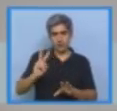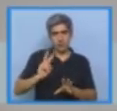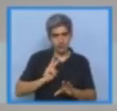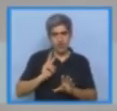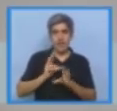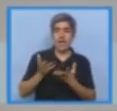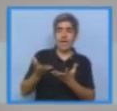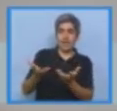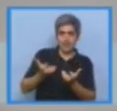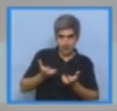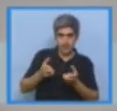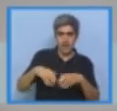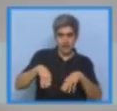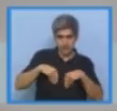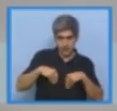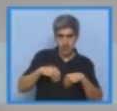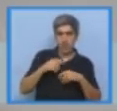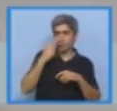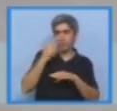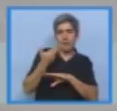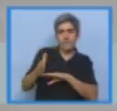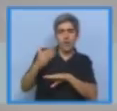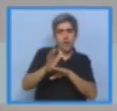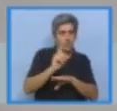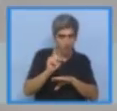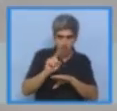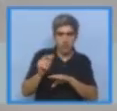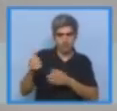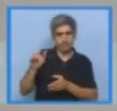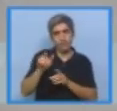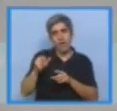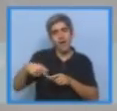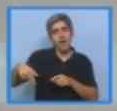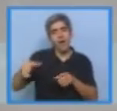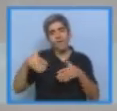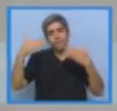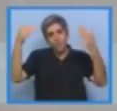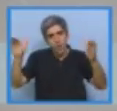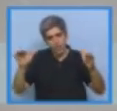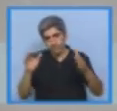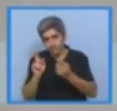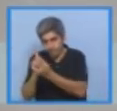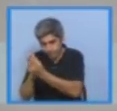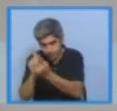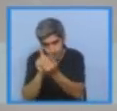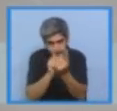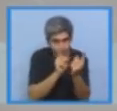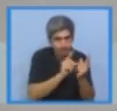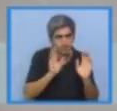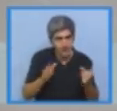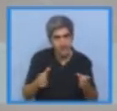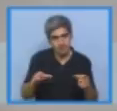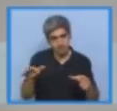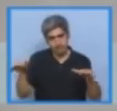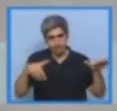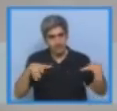acolher, não deixar ninguém de fora, não deixar ninguém nas margens, ir às periferias. Acho que todos percebemos que